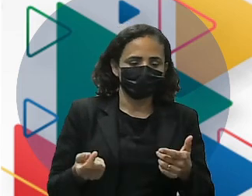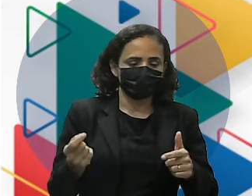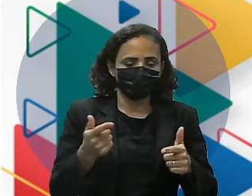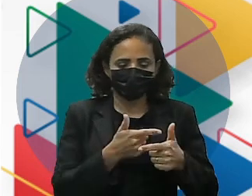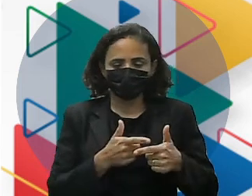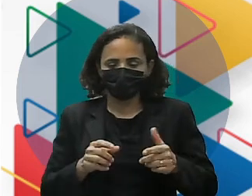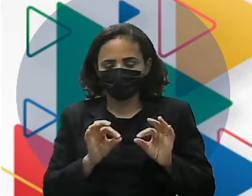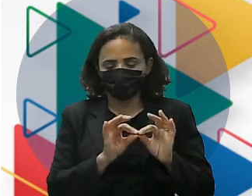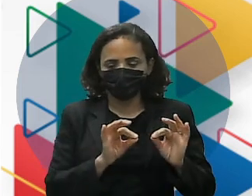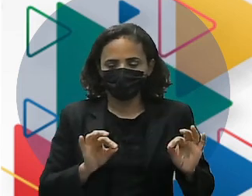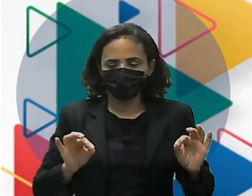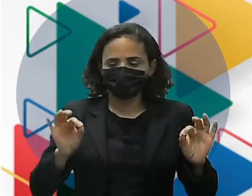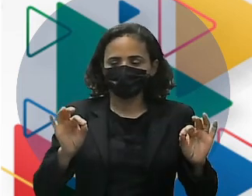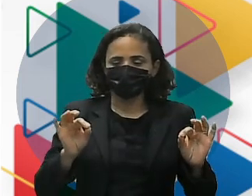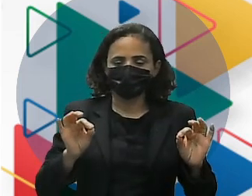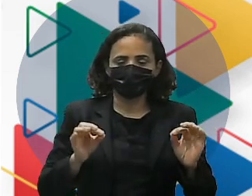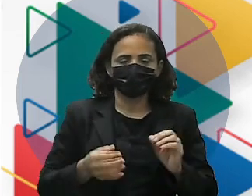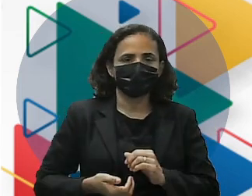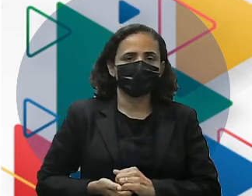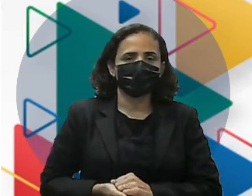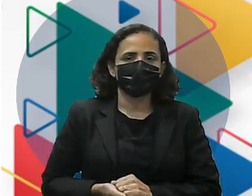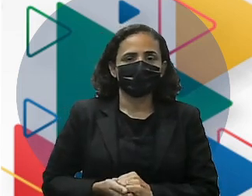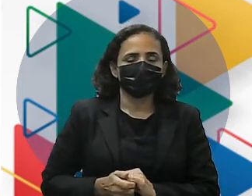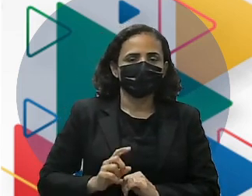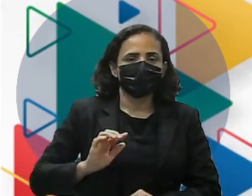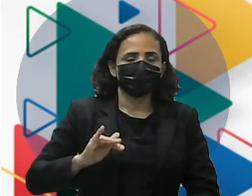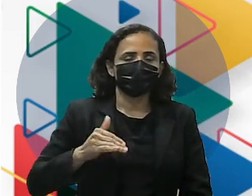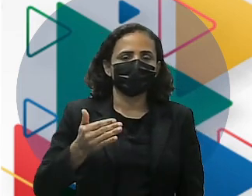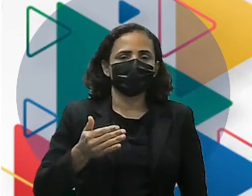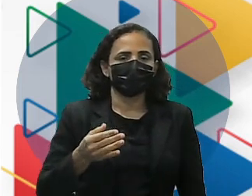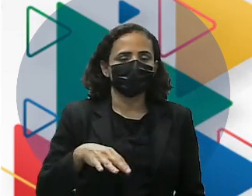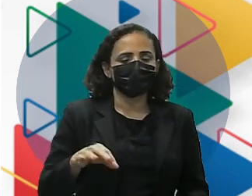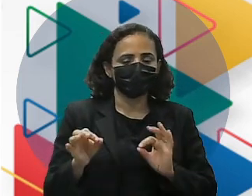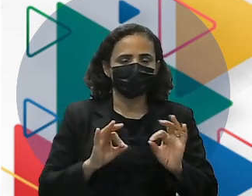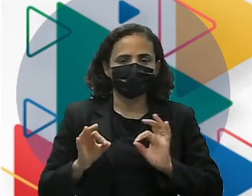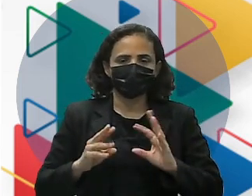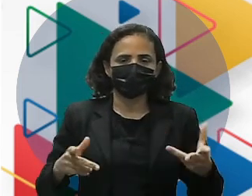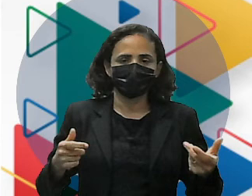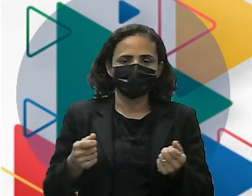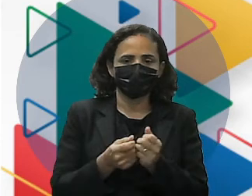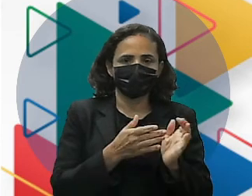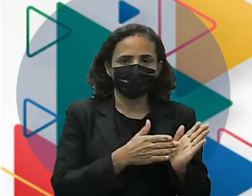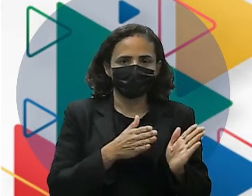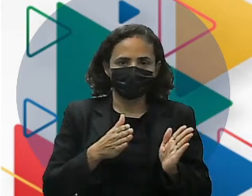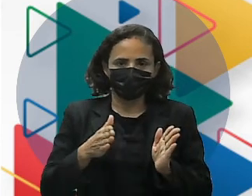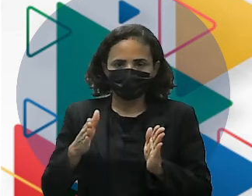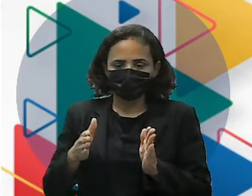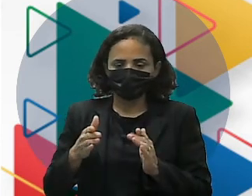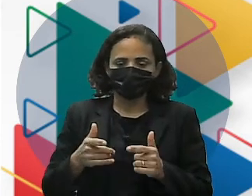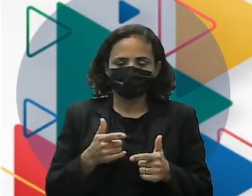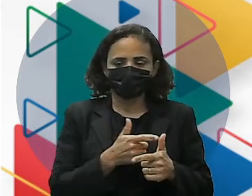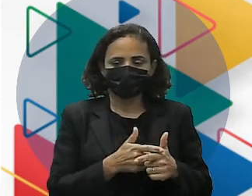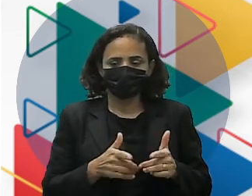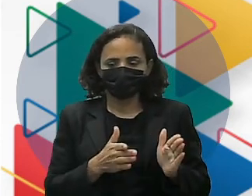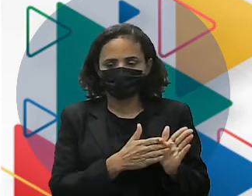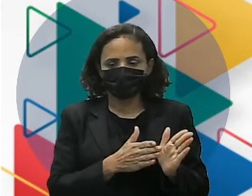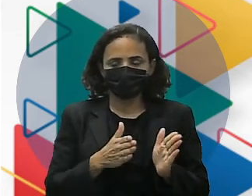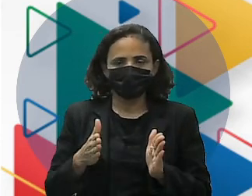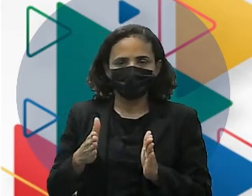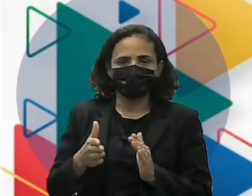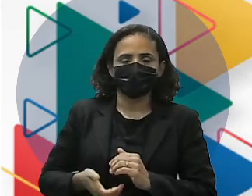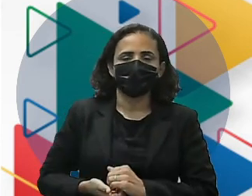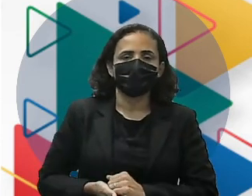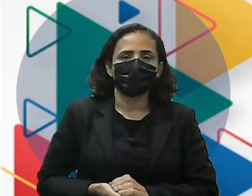vermelha do gráfico, além de representar no gráfico de barras, no